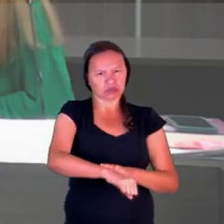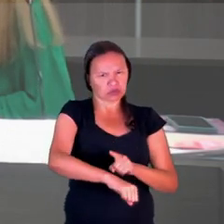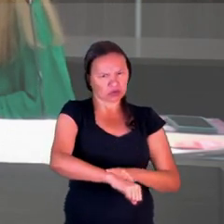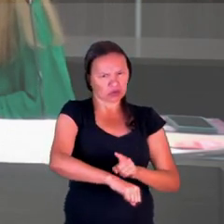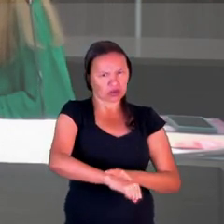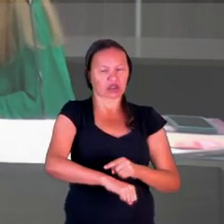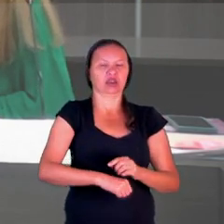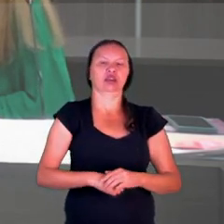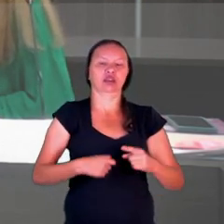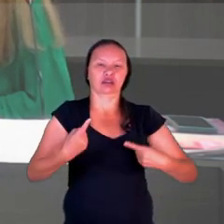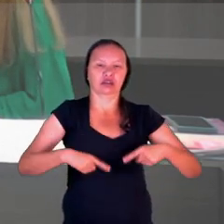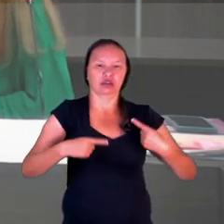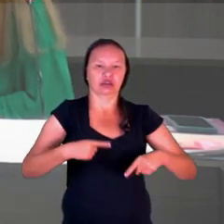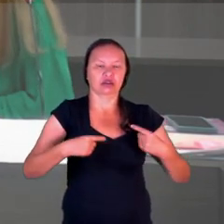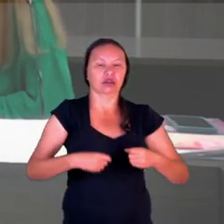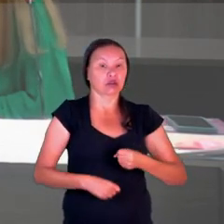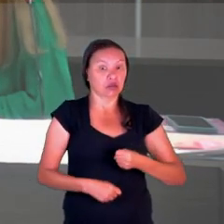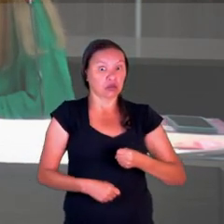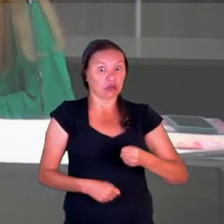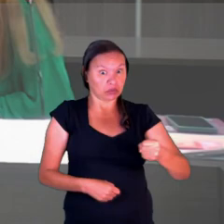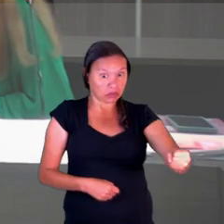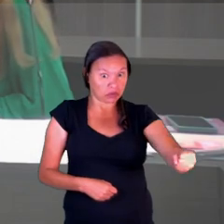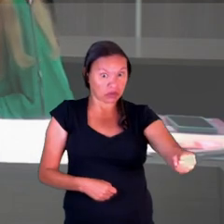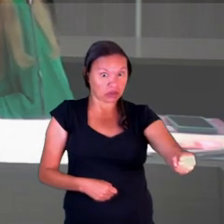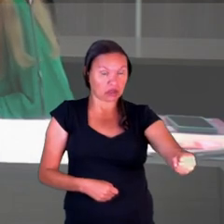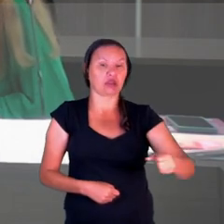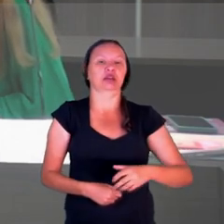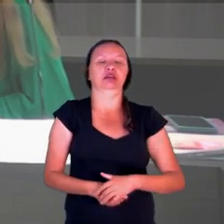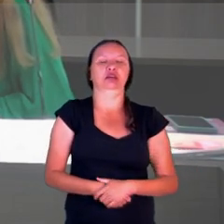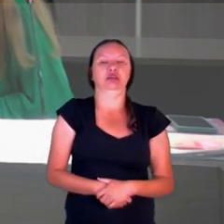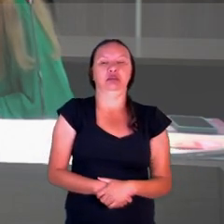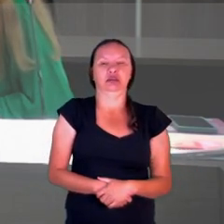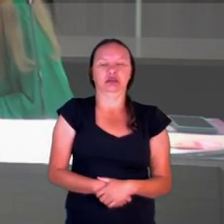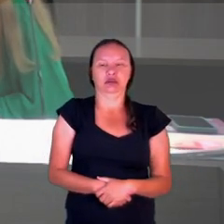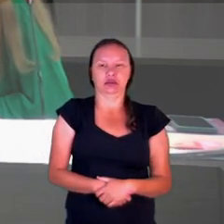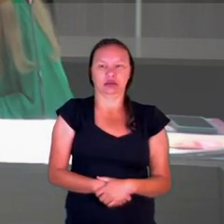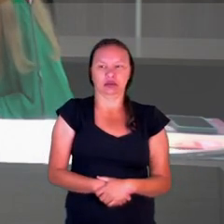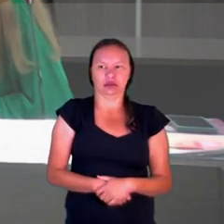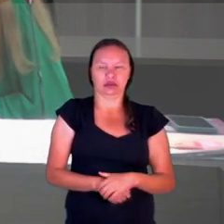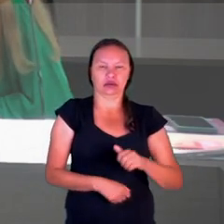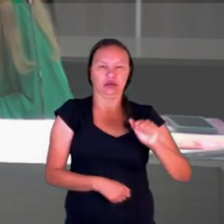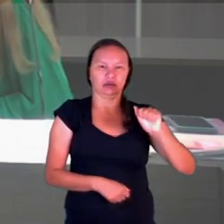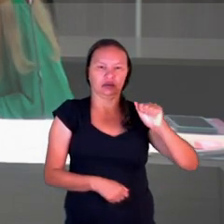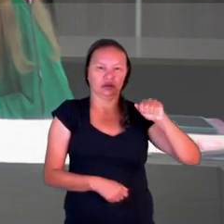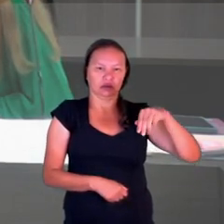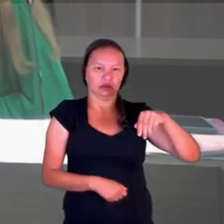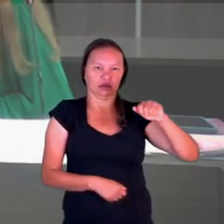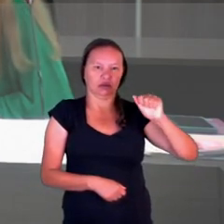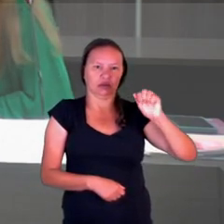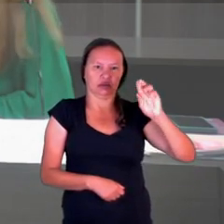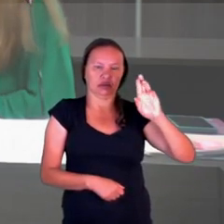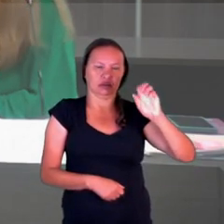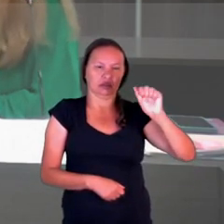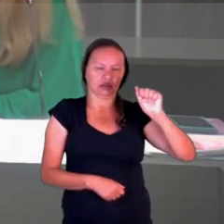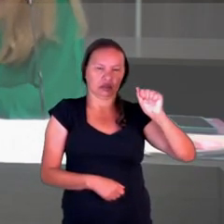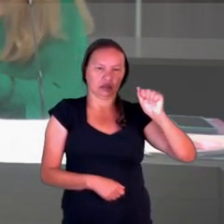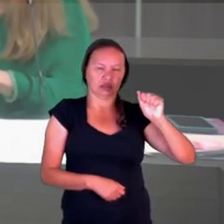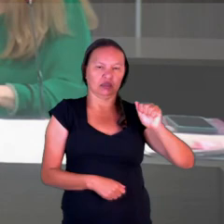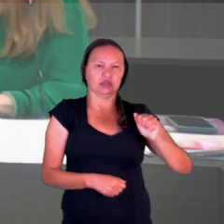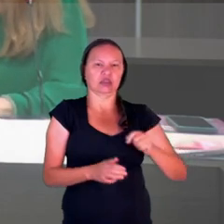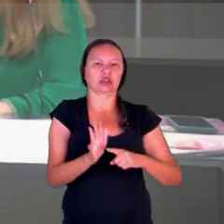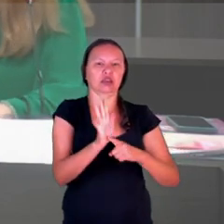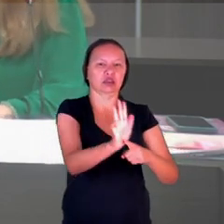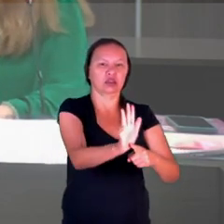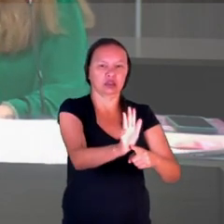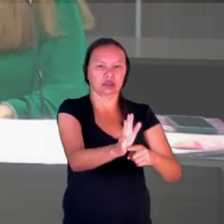eh vou passar a palavra agora para Anderson Amaro que é representante do Conselho Nacional de